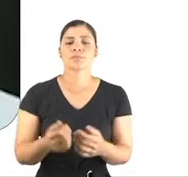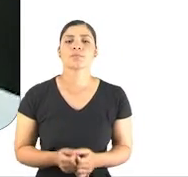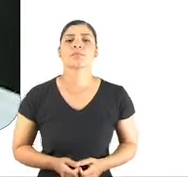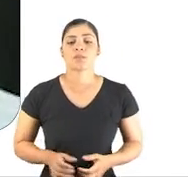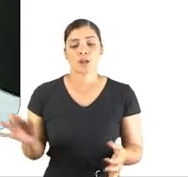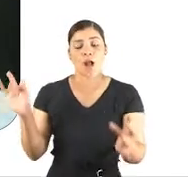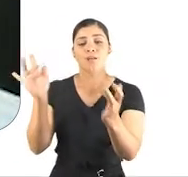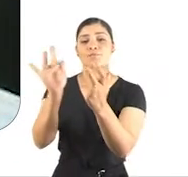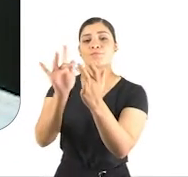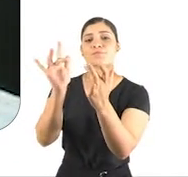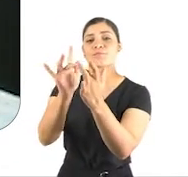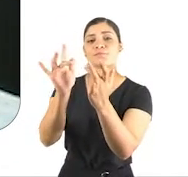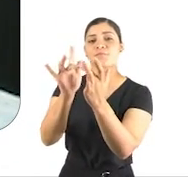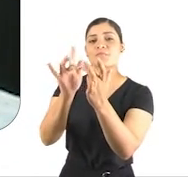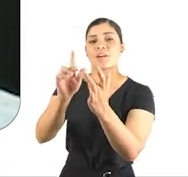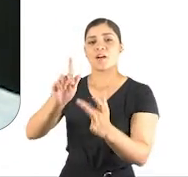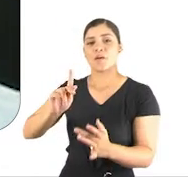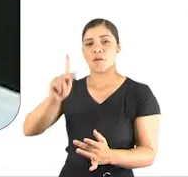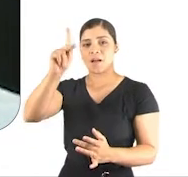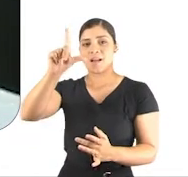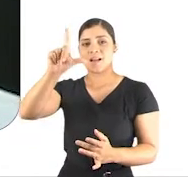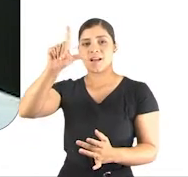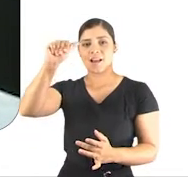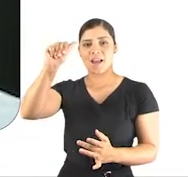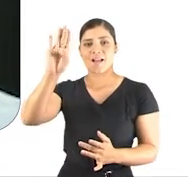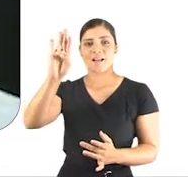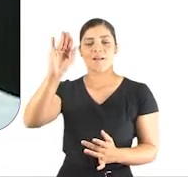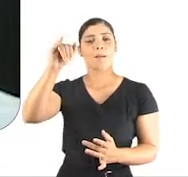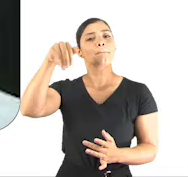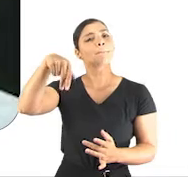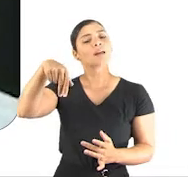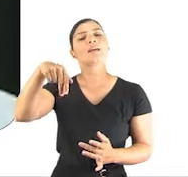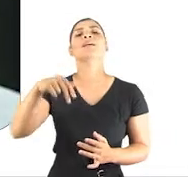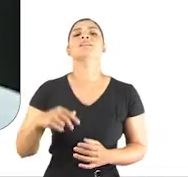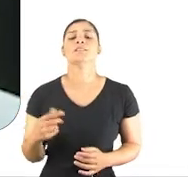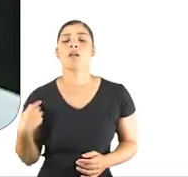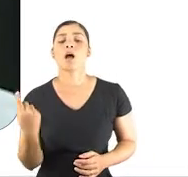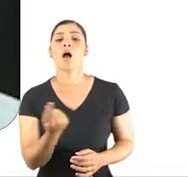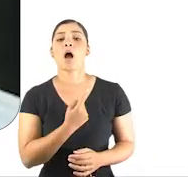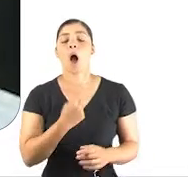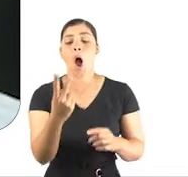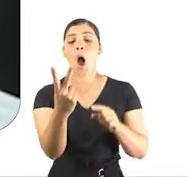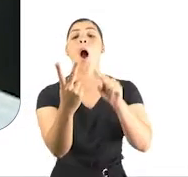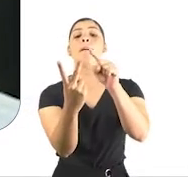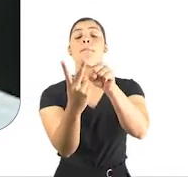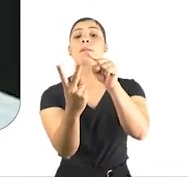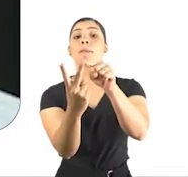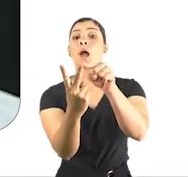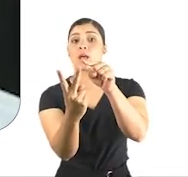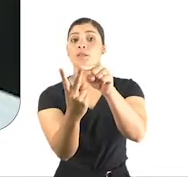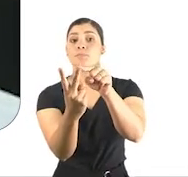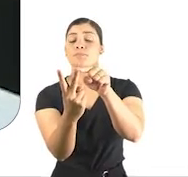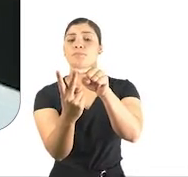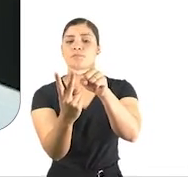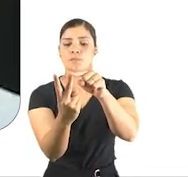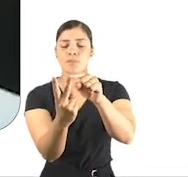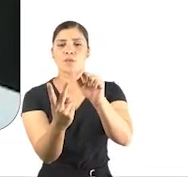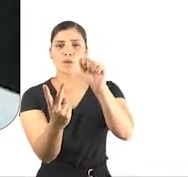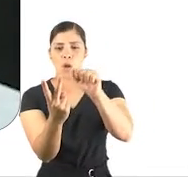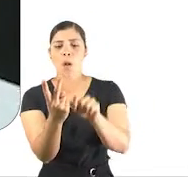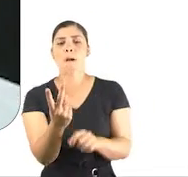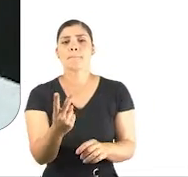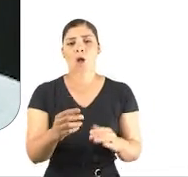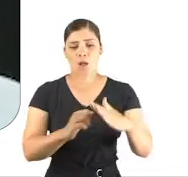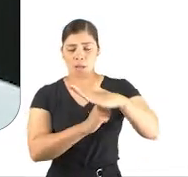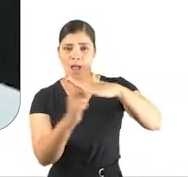Klabin. Primeiro ponto, acredito aqui que seja o mais relevante, que foi realmente a quebra do paradigma de uma